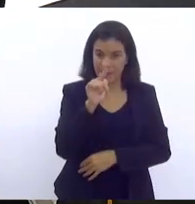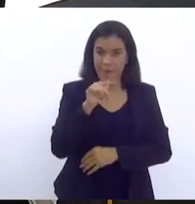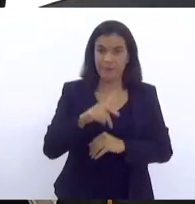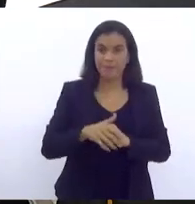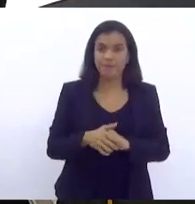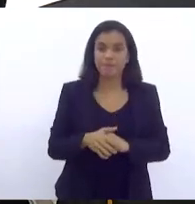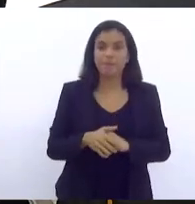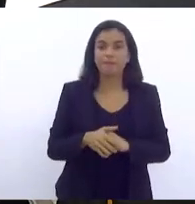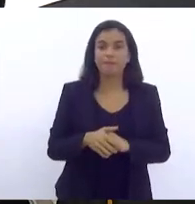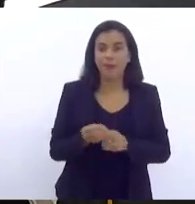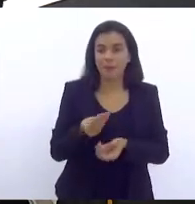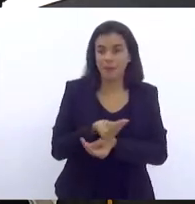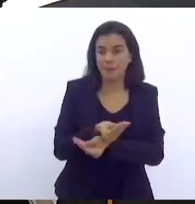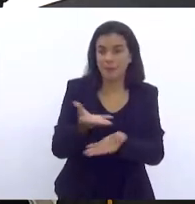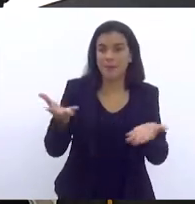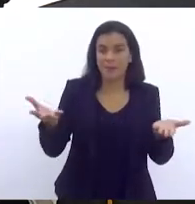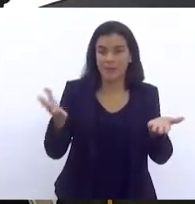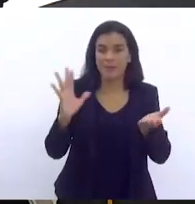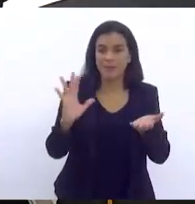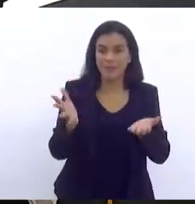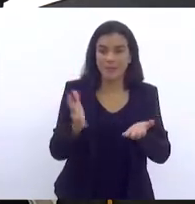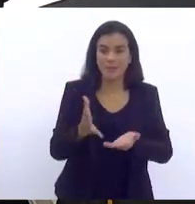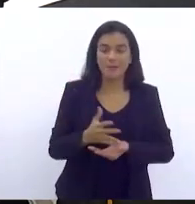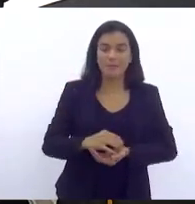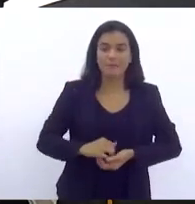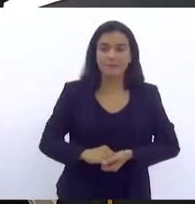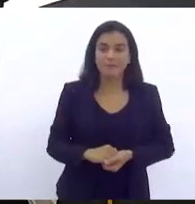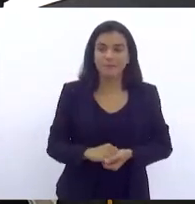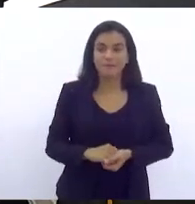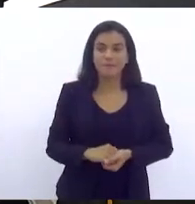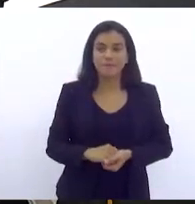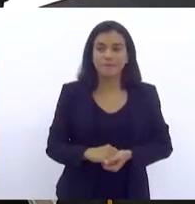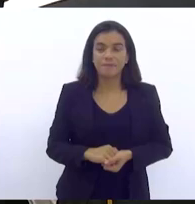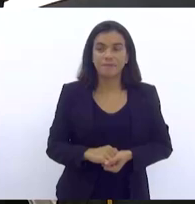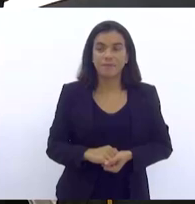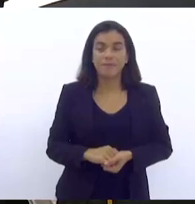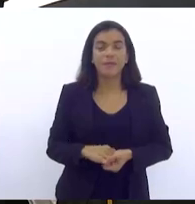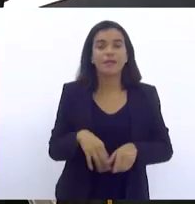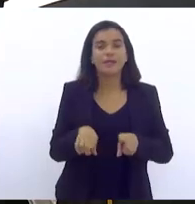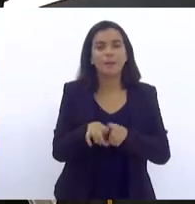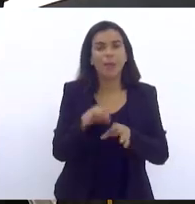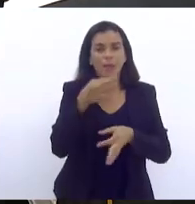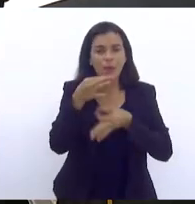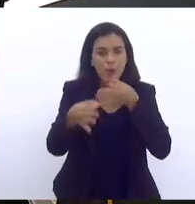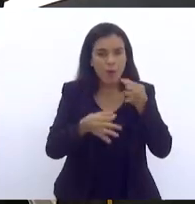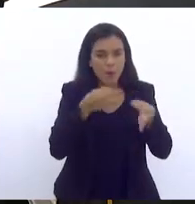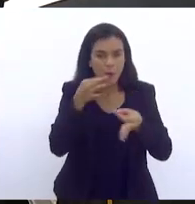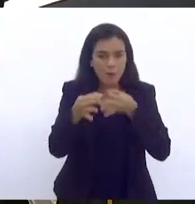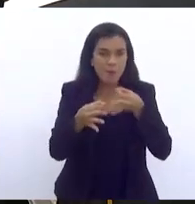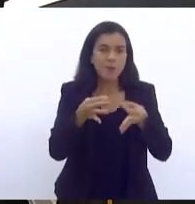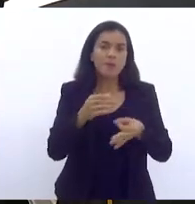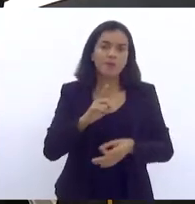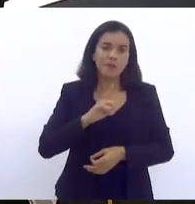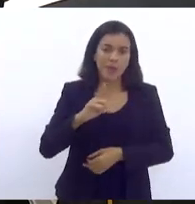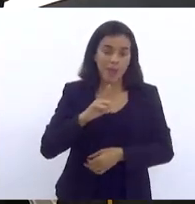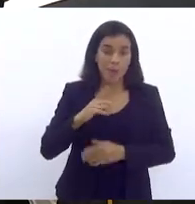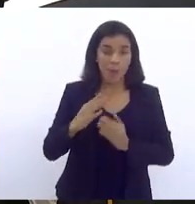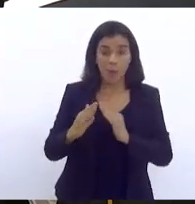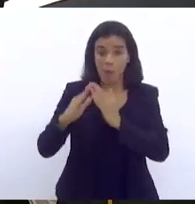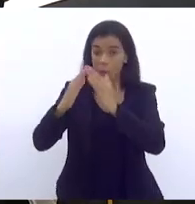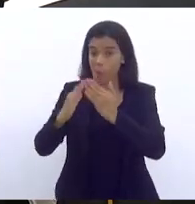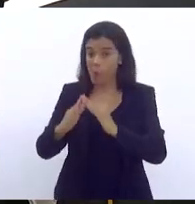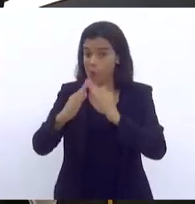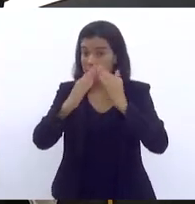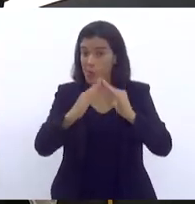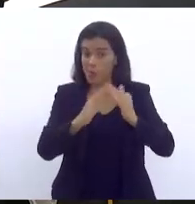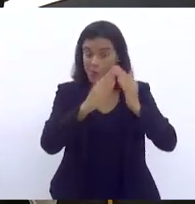público hoje e também eh eh só comentar aqui que temos muitas as comunidades presentes participaram